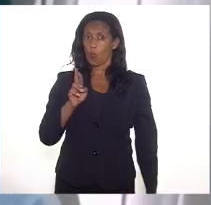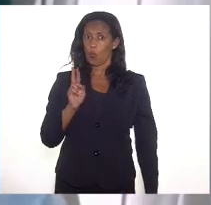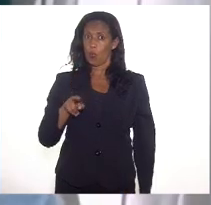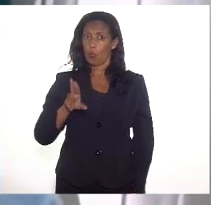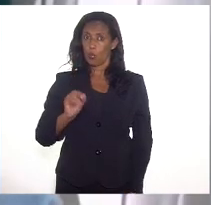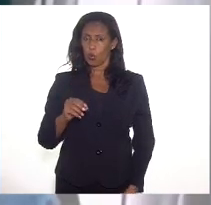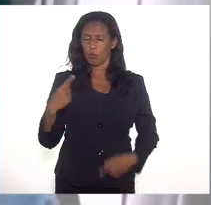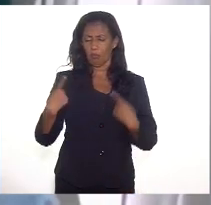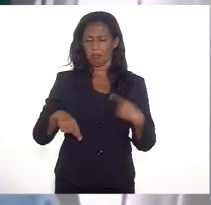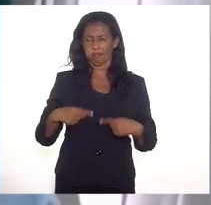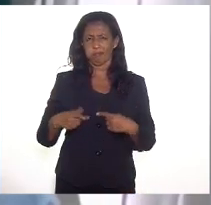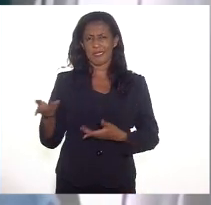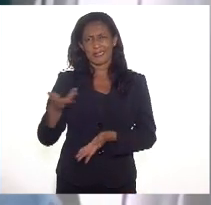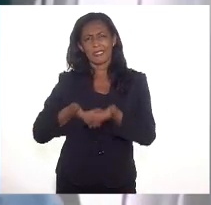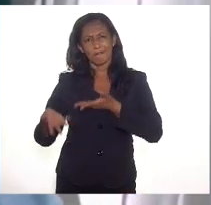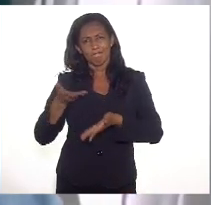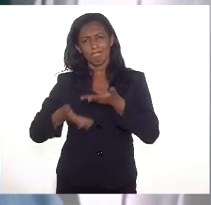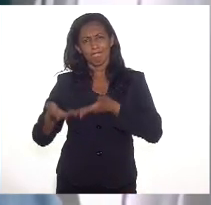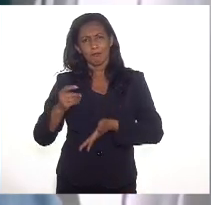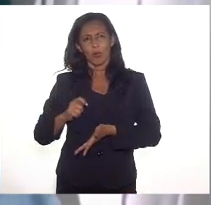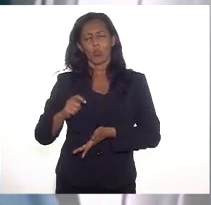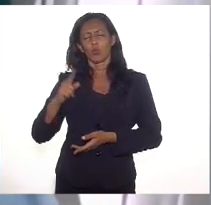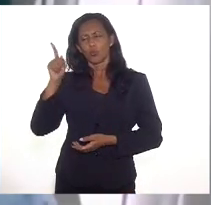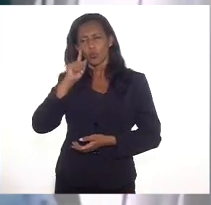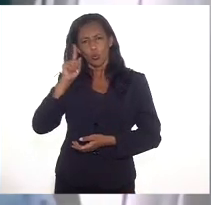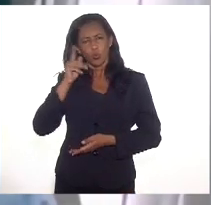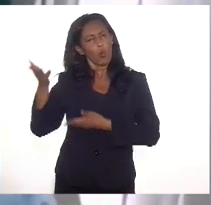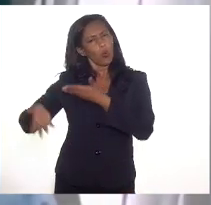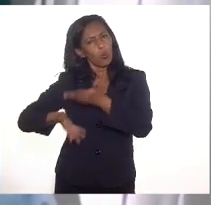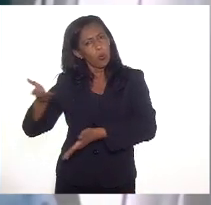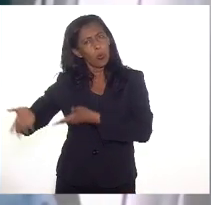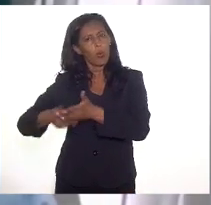dessa política, participou intensamente desse trabalho.